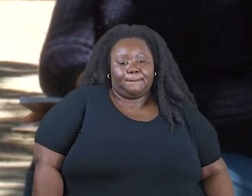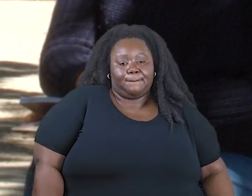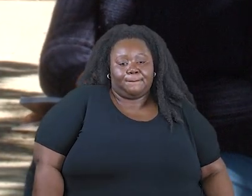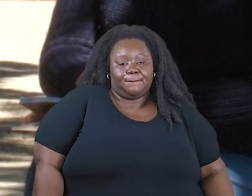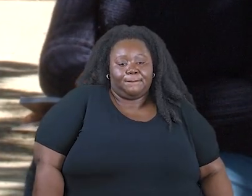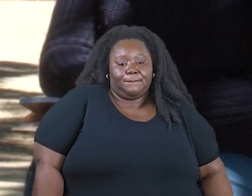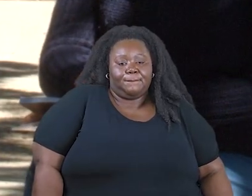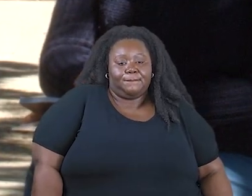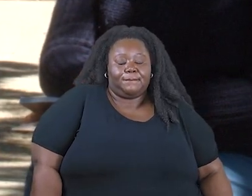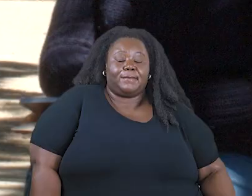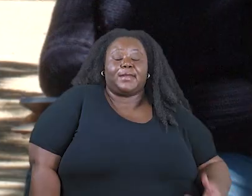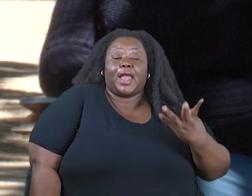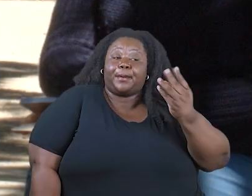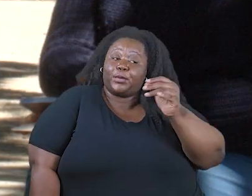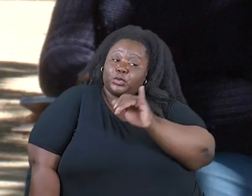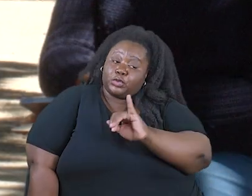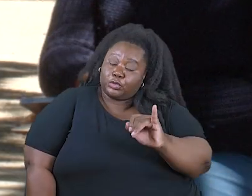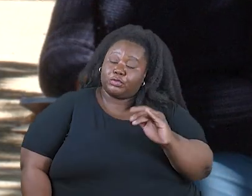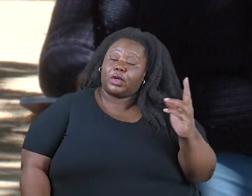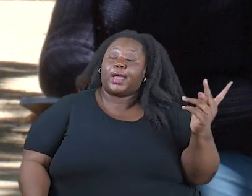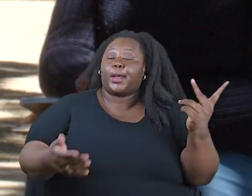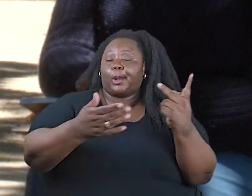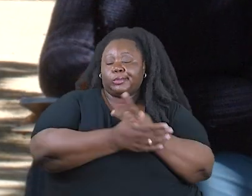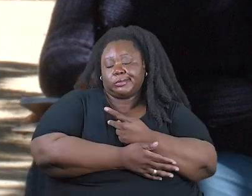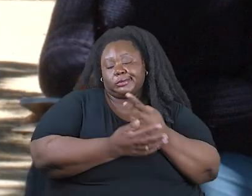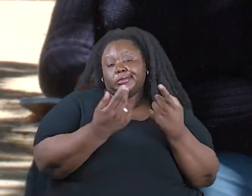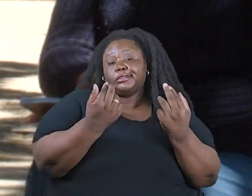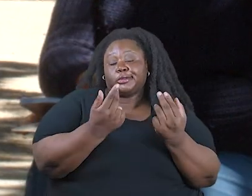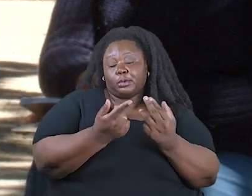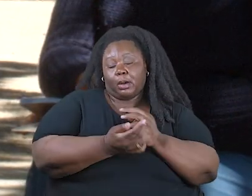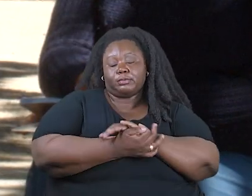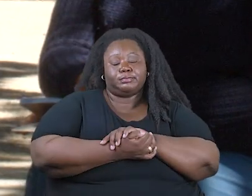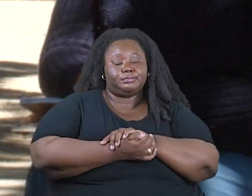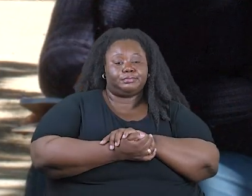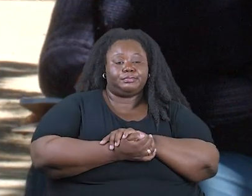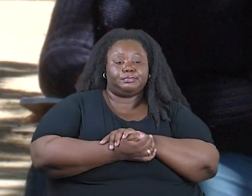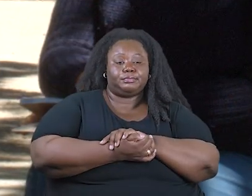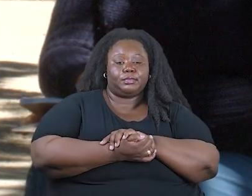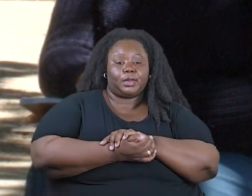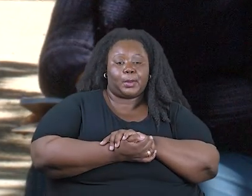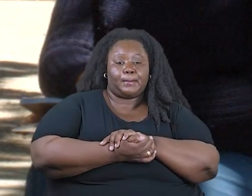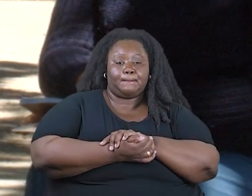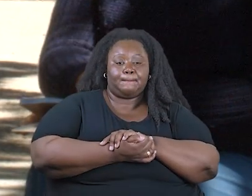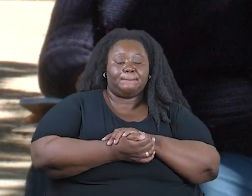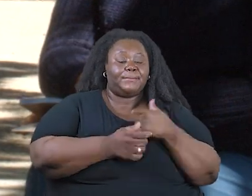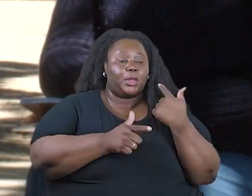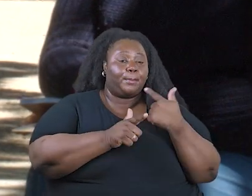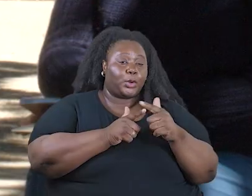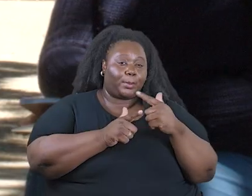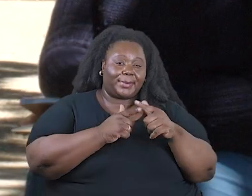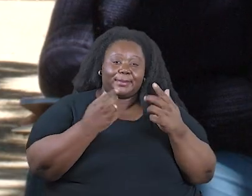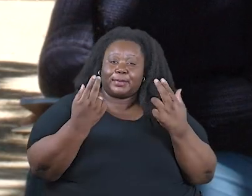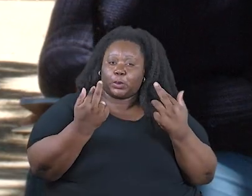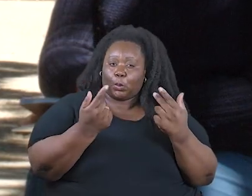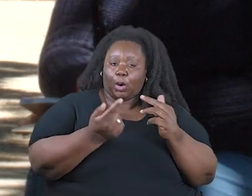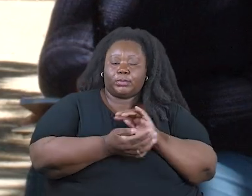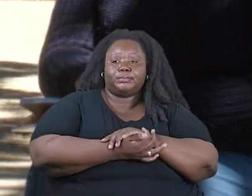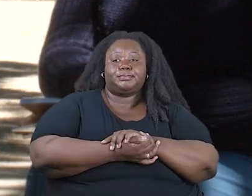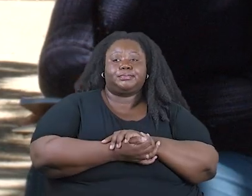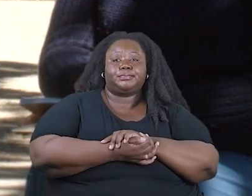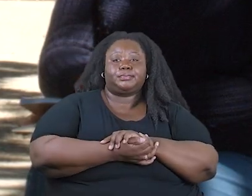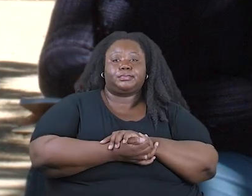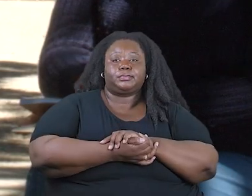várias instituições passam por essa mesma problemática, digamos assim.